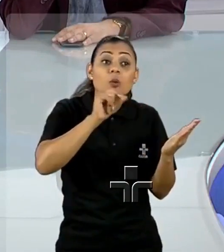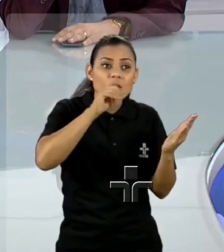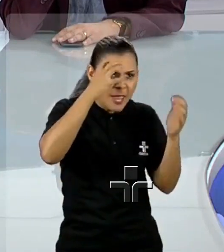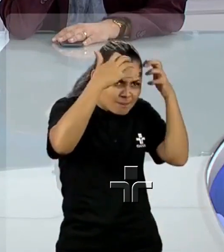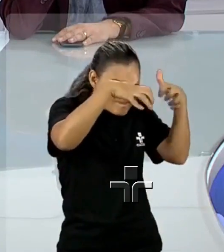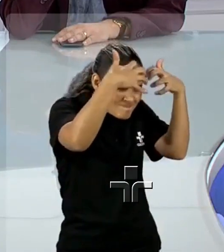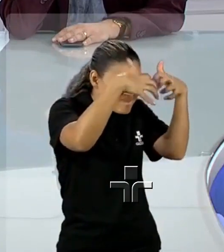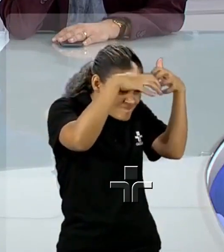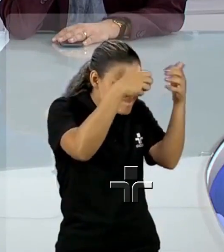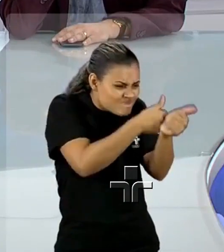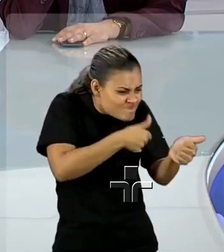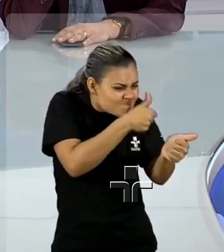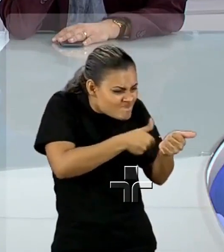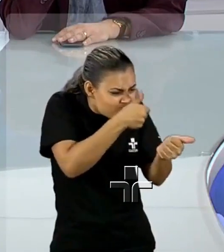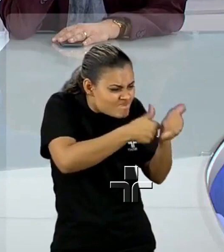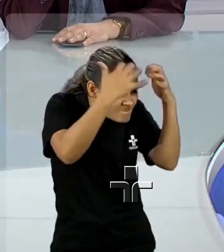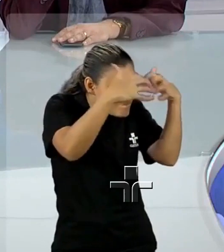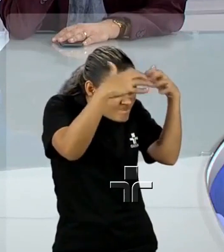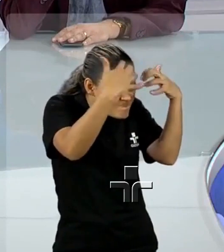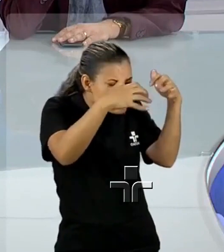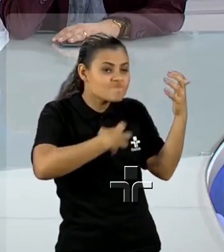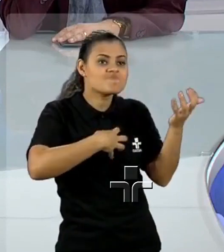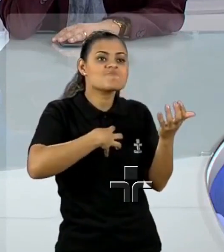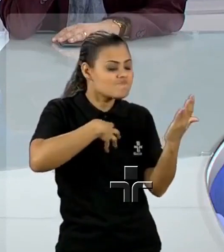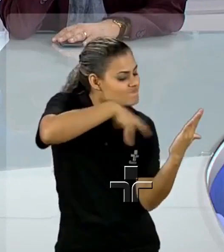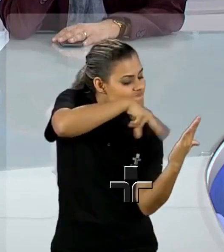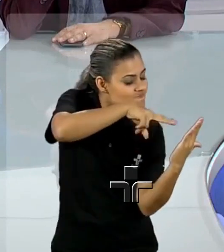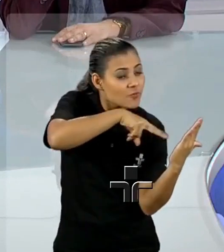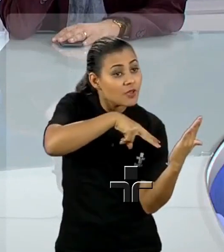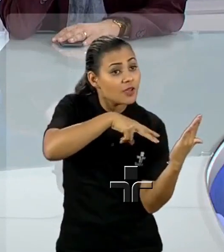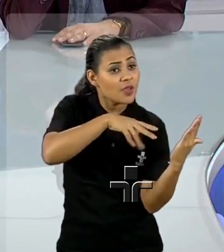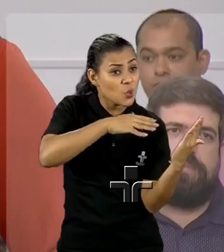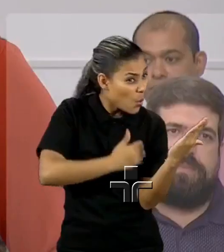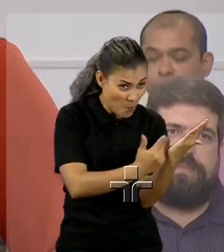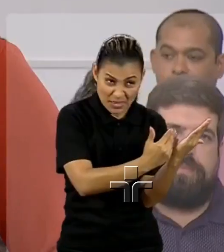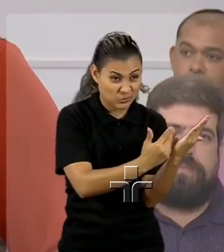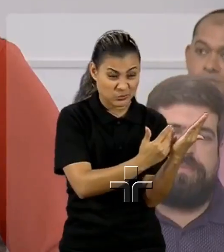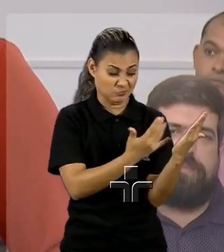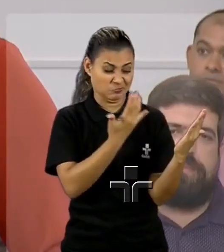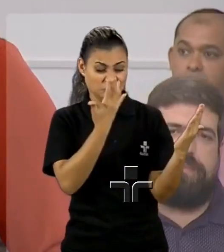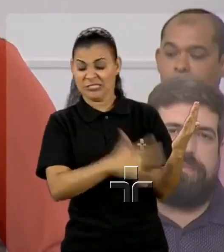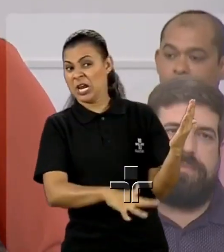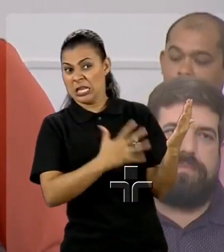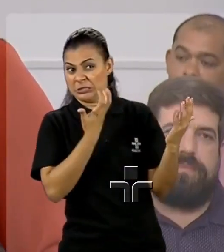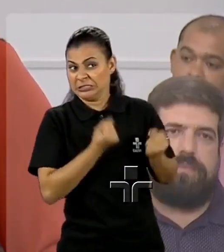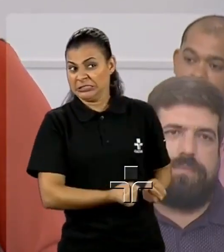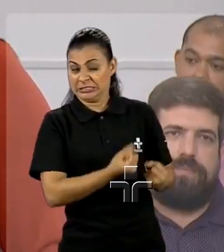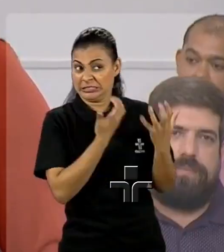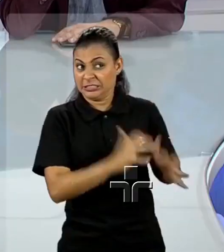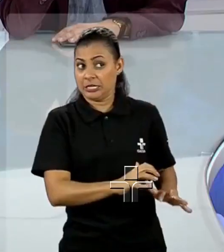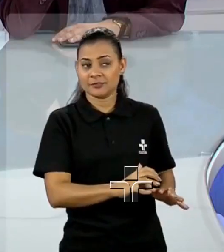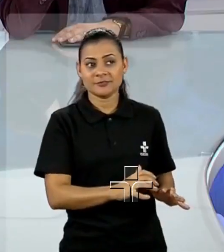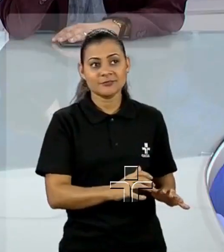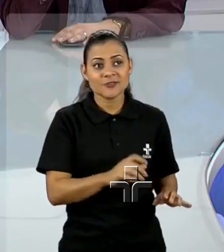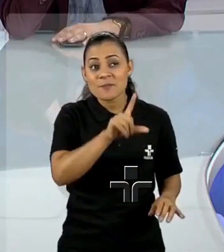raciocínio, exige interpretação, isso não é uma coisa que no início é prazeroso. Né? Então é muito preferível eu receber